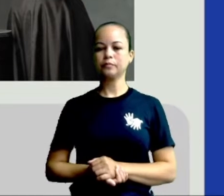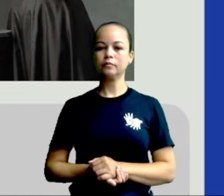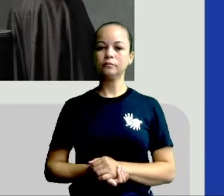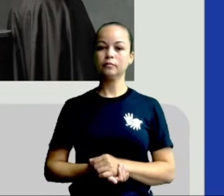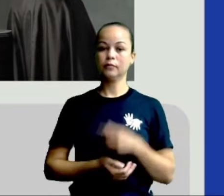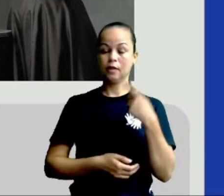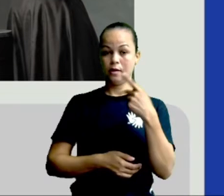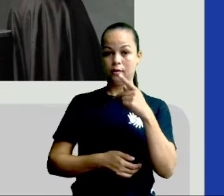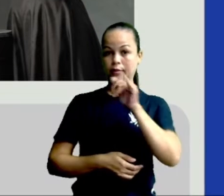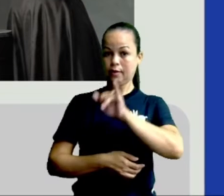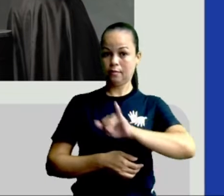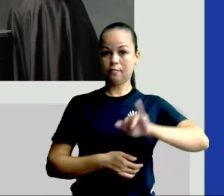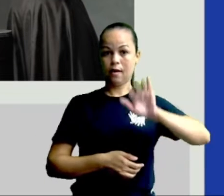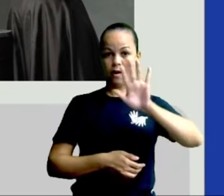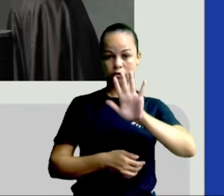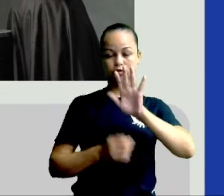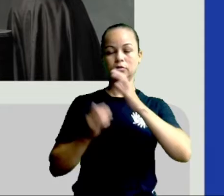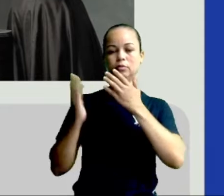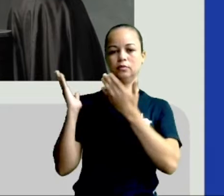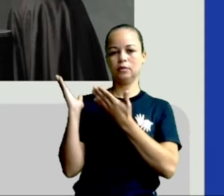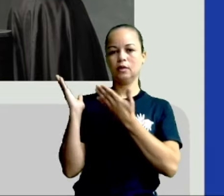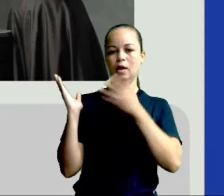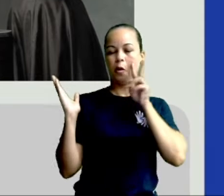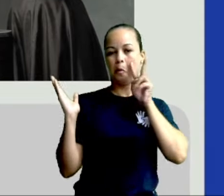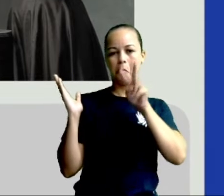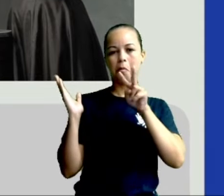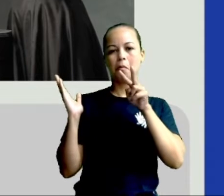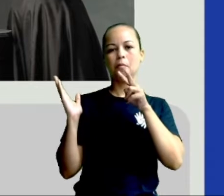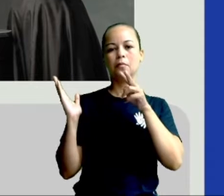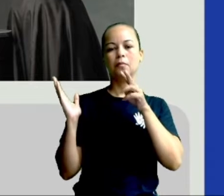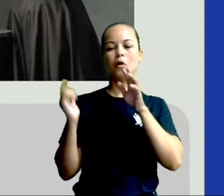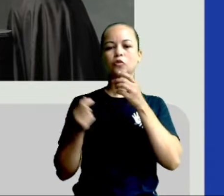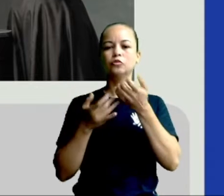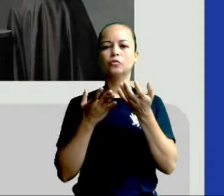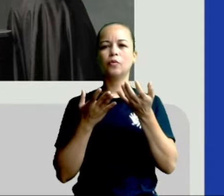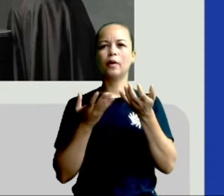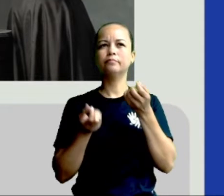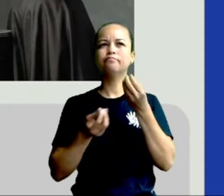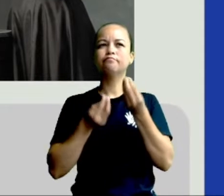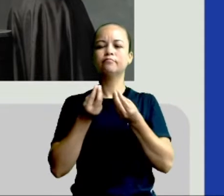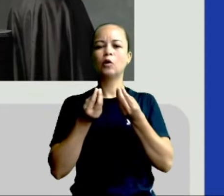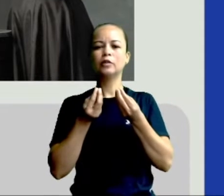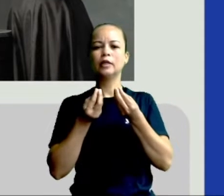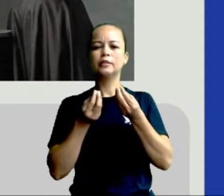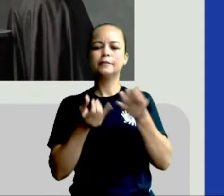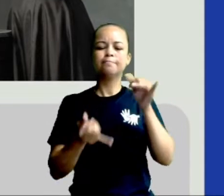Nessa imagem aí eu trouxe uma importante química